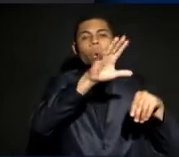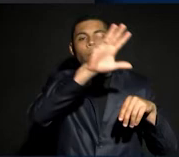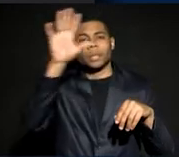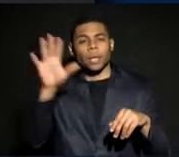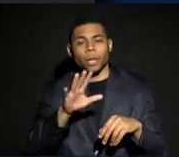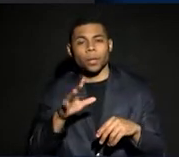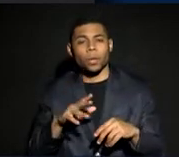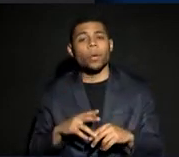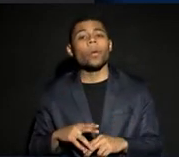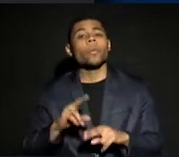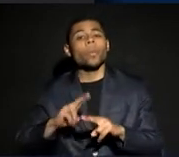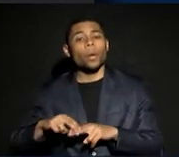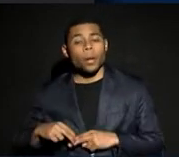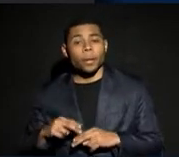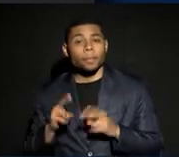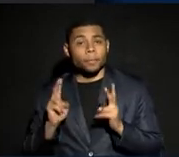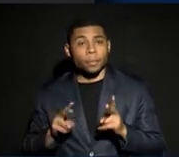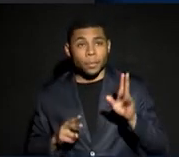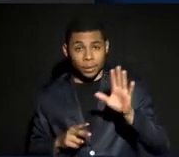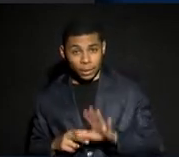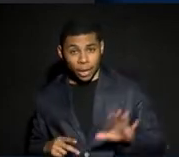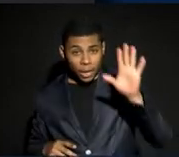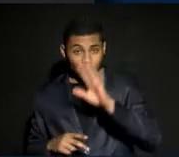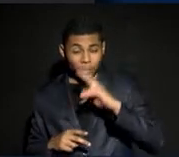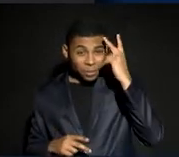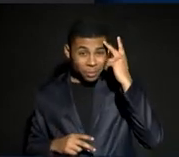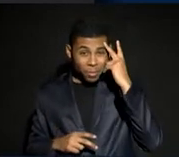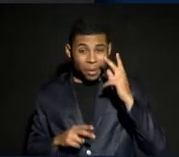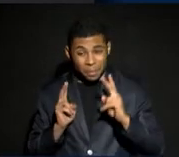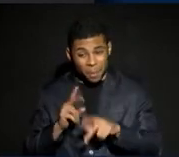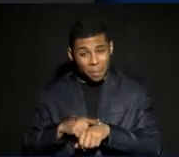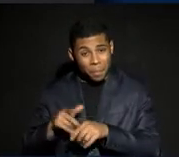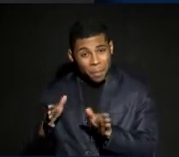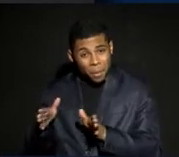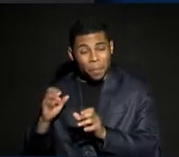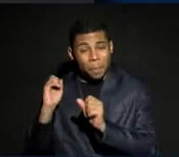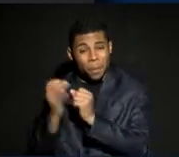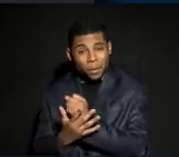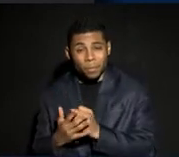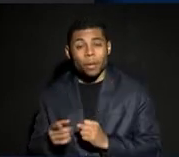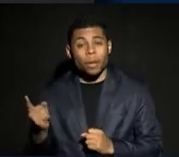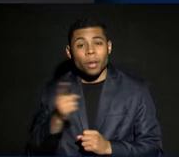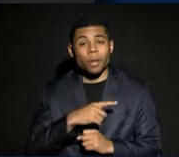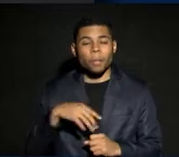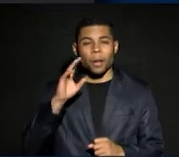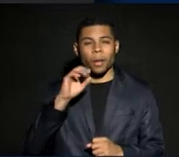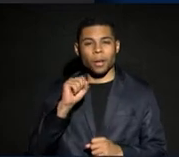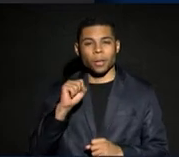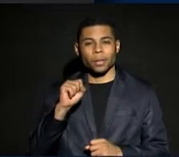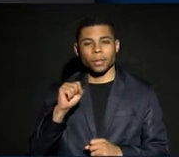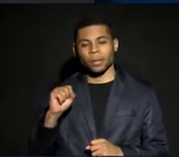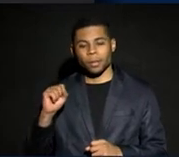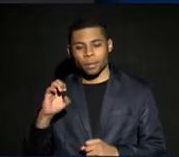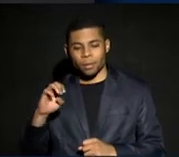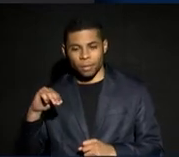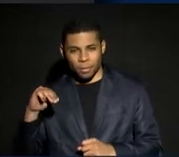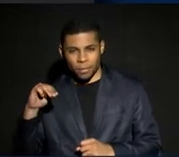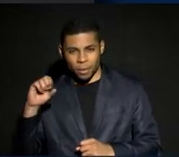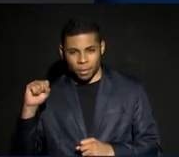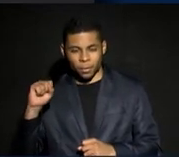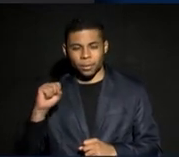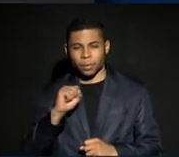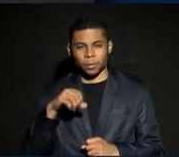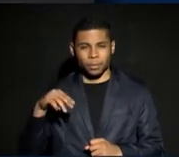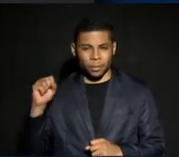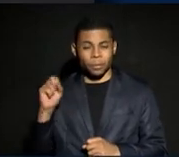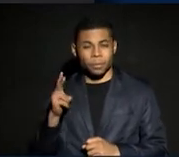fiscal, mas em função do fato de que o estado de São Paulo, no meio de uma pandemia, elevou o ICMS de vários produtos,